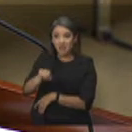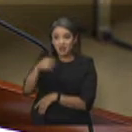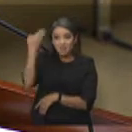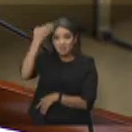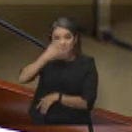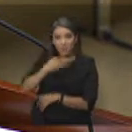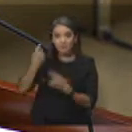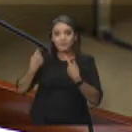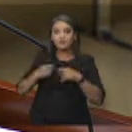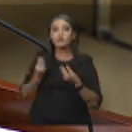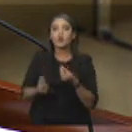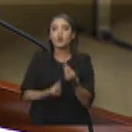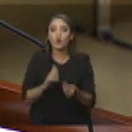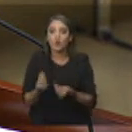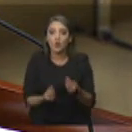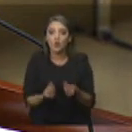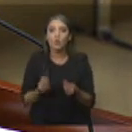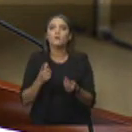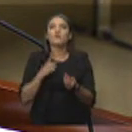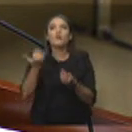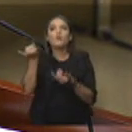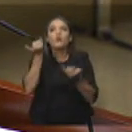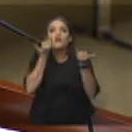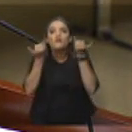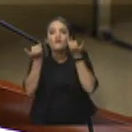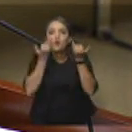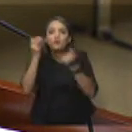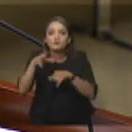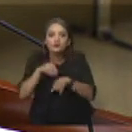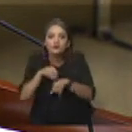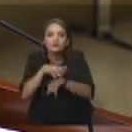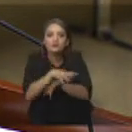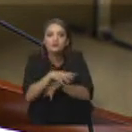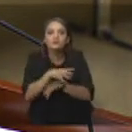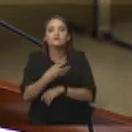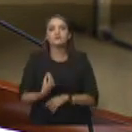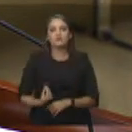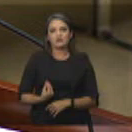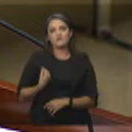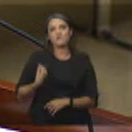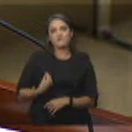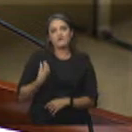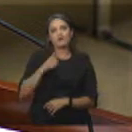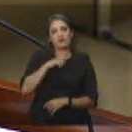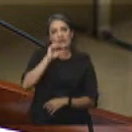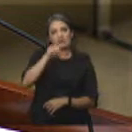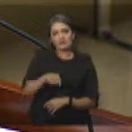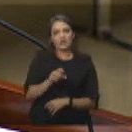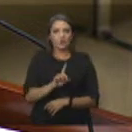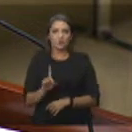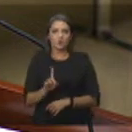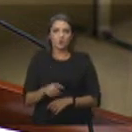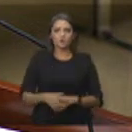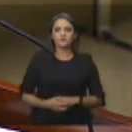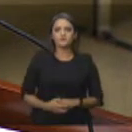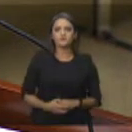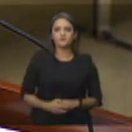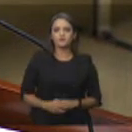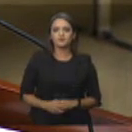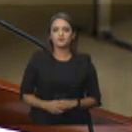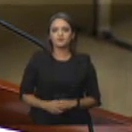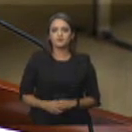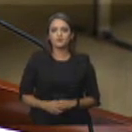meio do compartilhamento de dados, se aquela pessoa está ou não realmente viva.